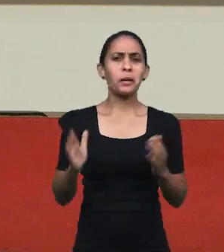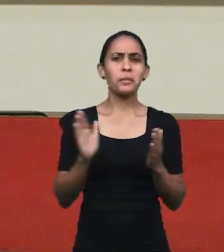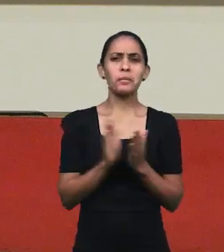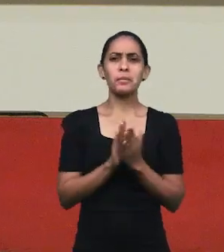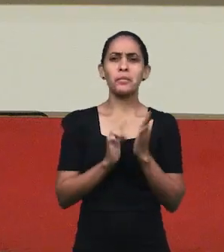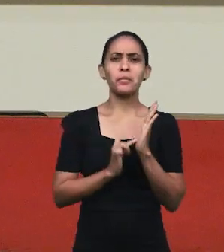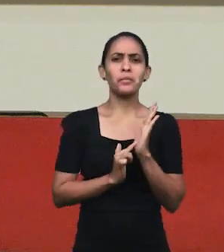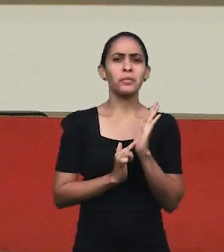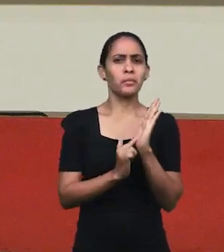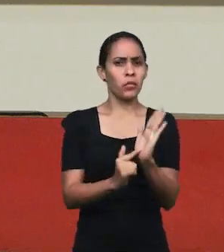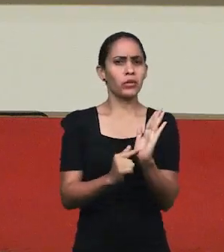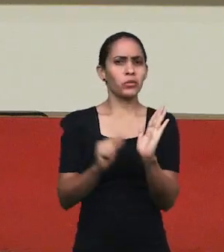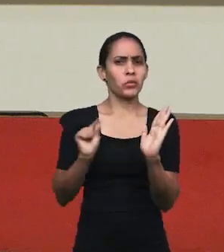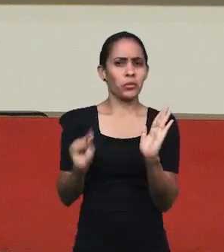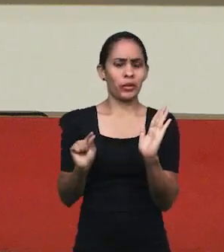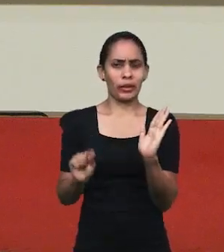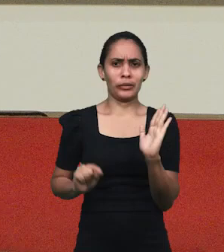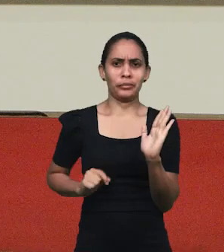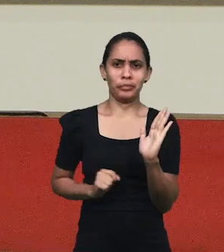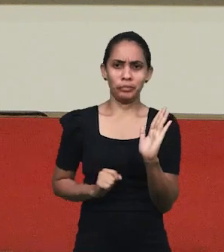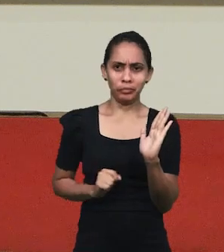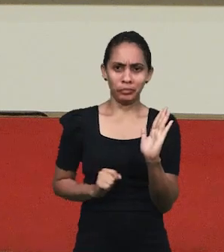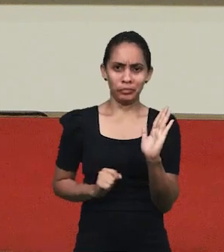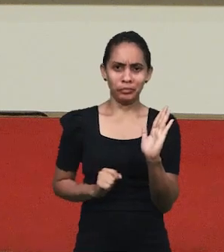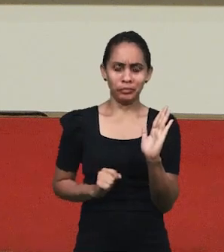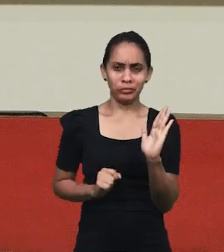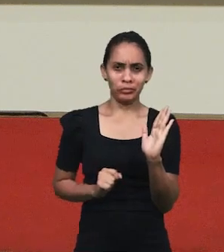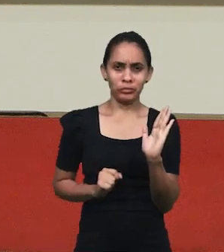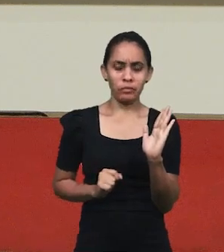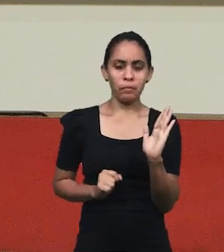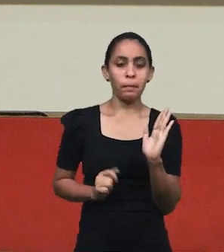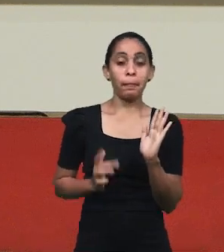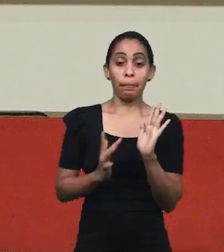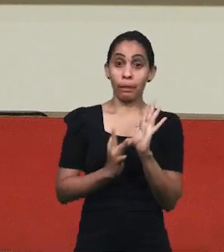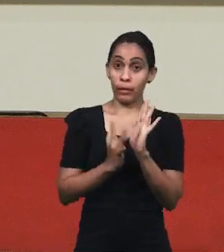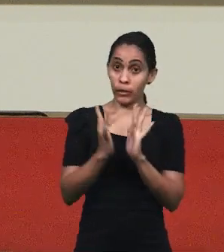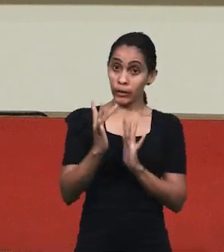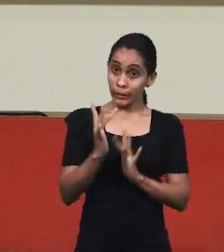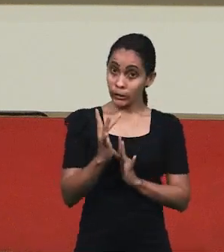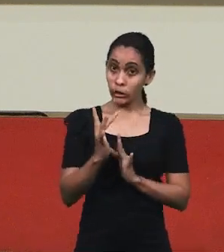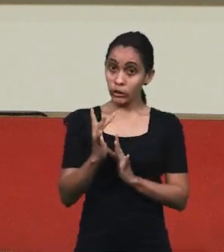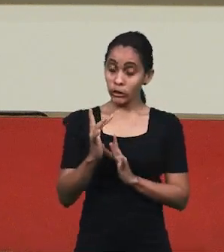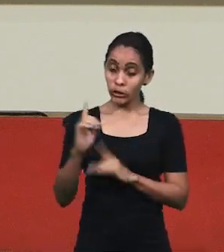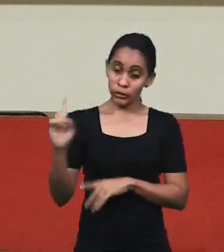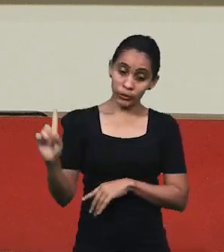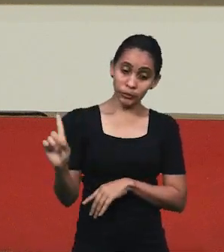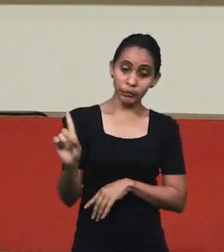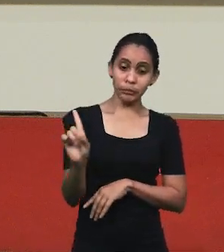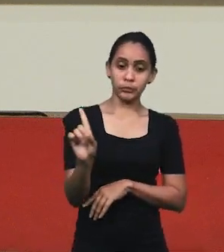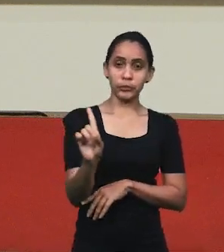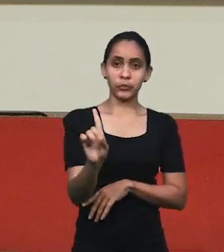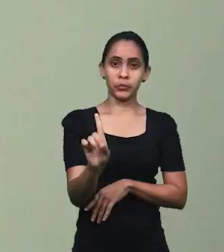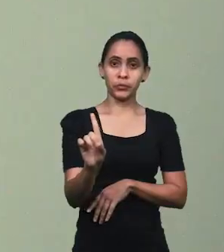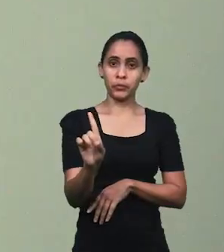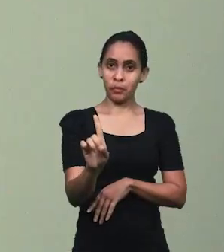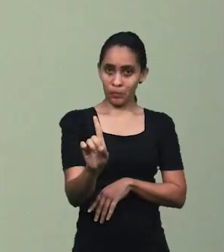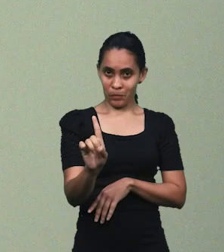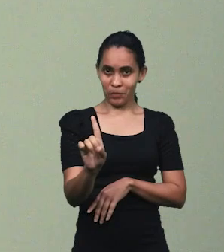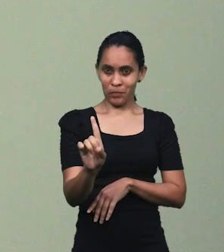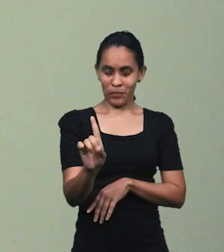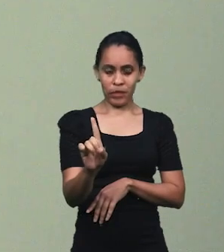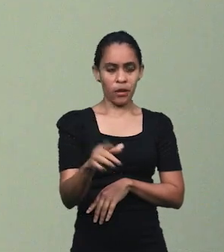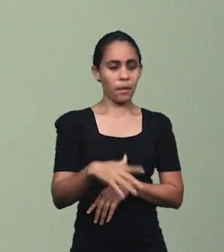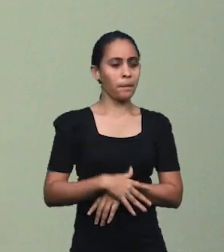E a própria Bíblia traz a informação de que Jesus morou nessa